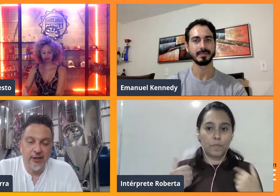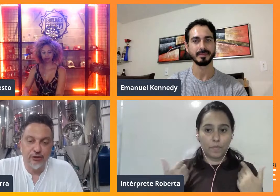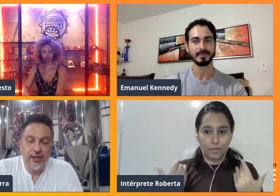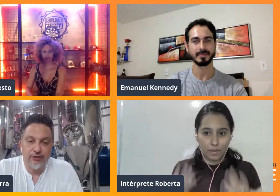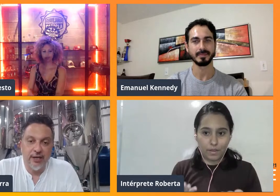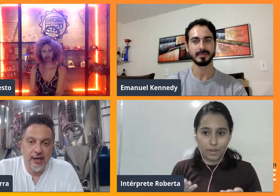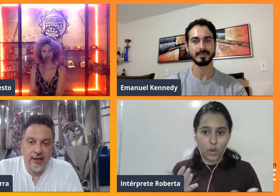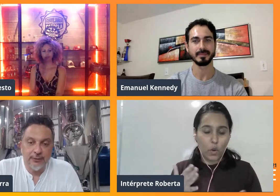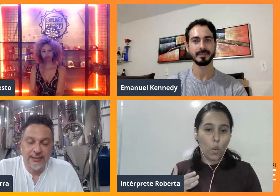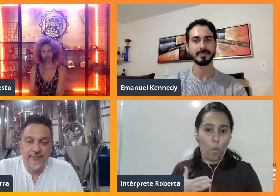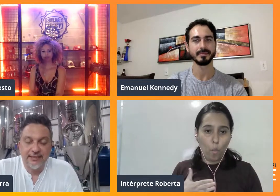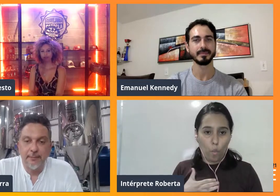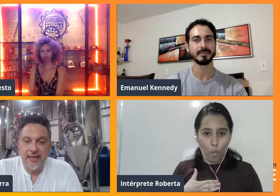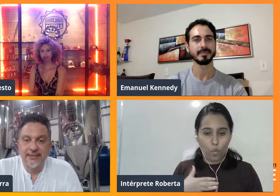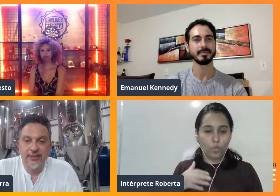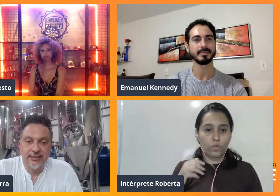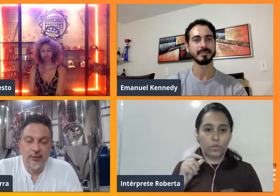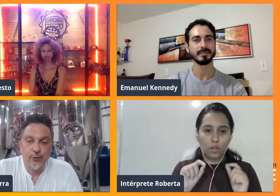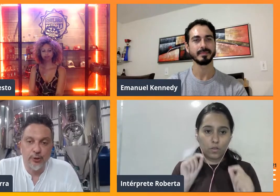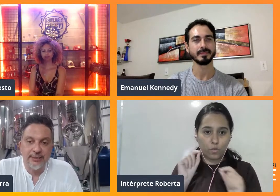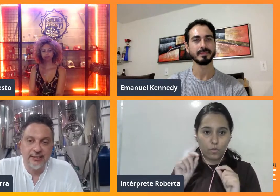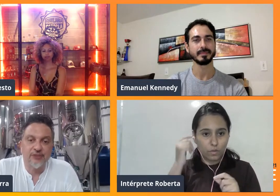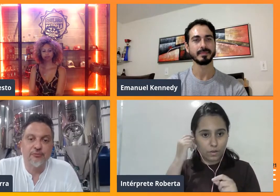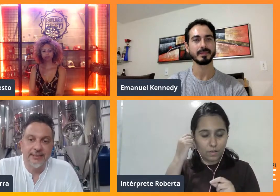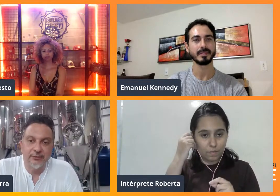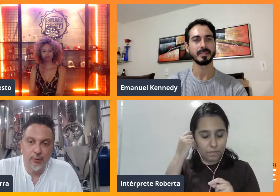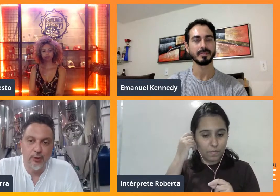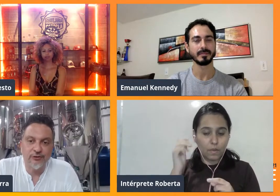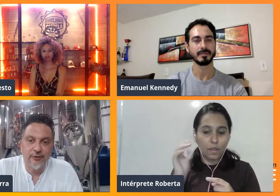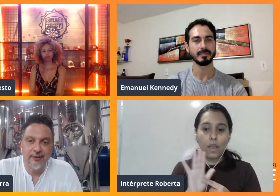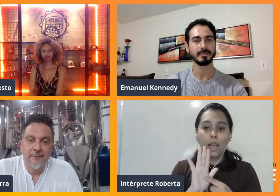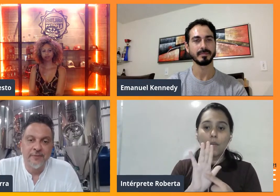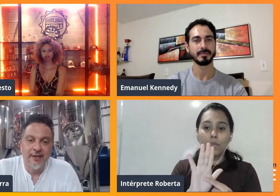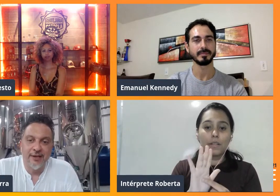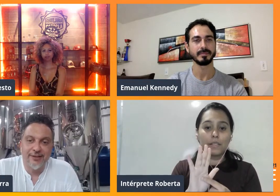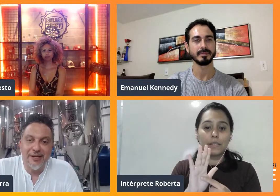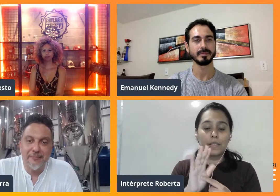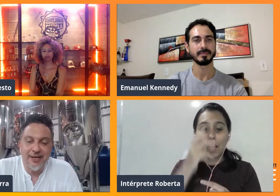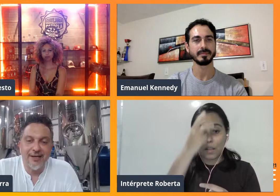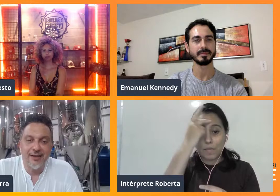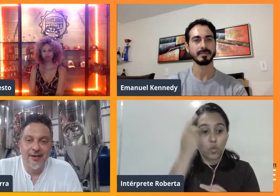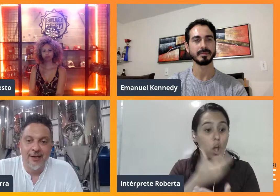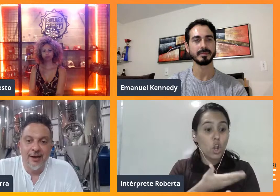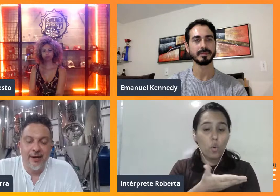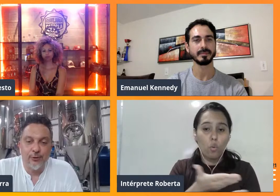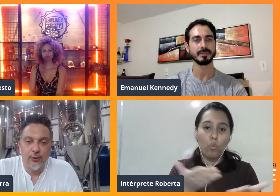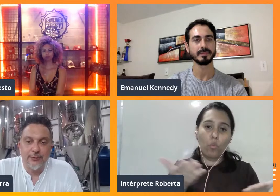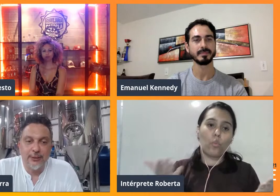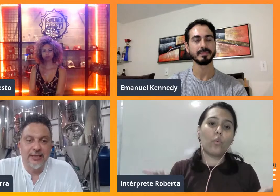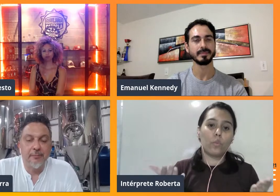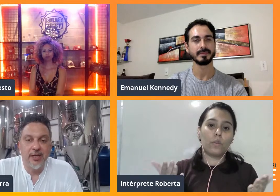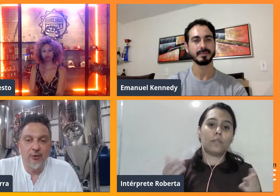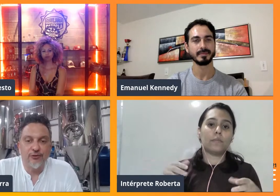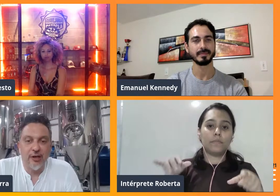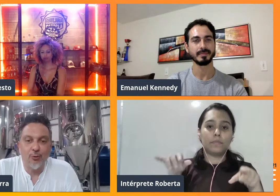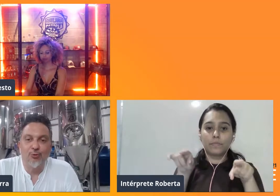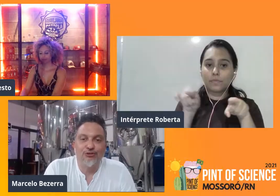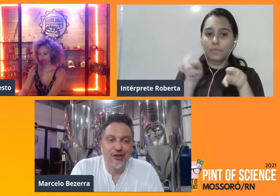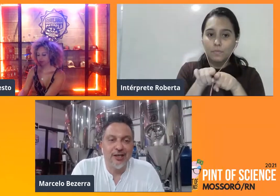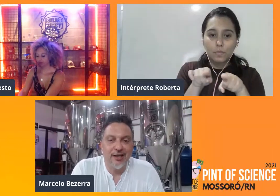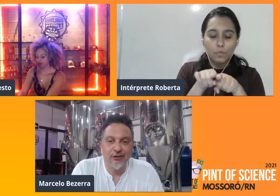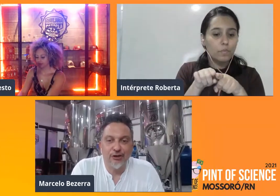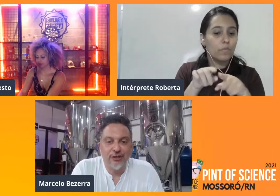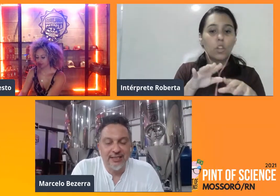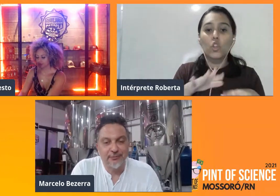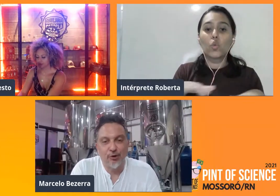de dedicar, inclusive, essa apresentação a todas essas pessoas. E também a todos os amigos que,